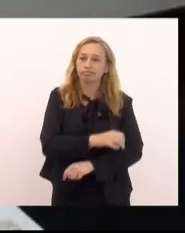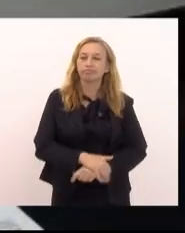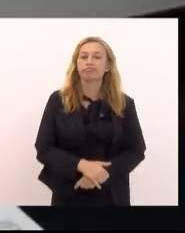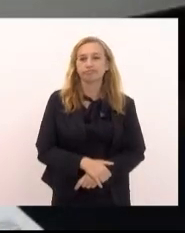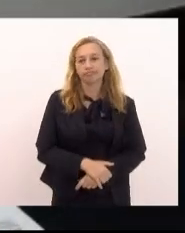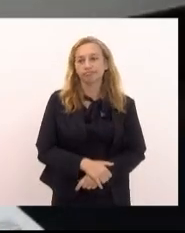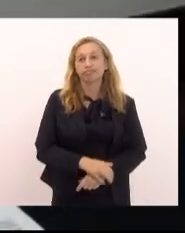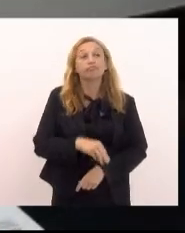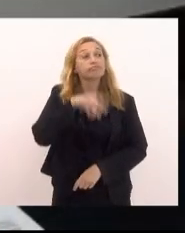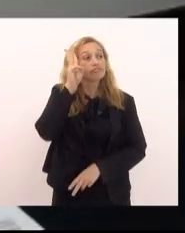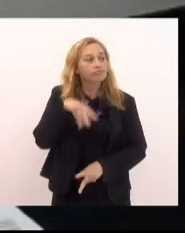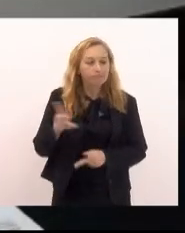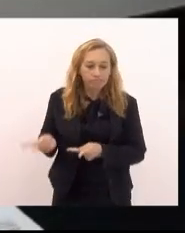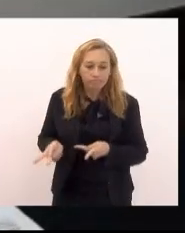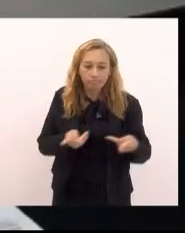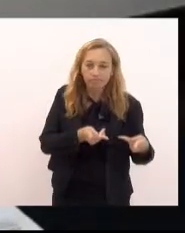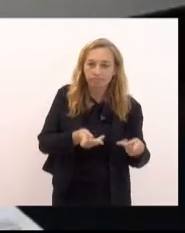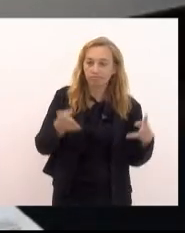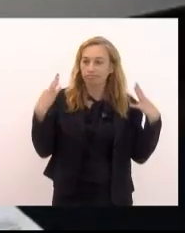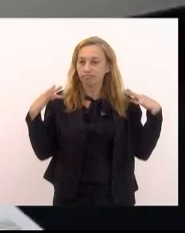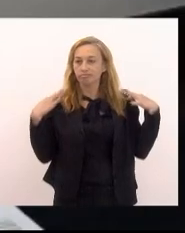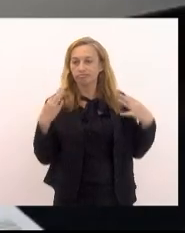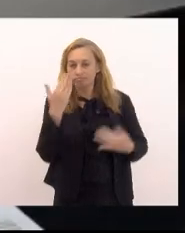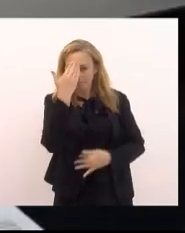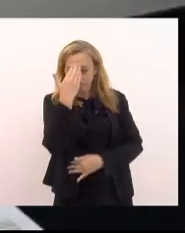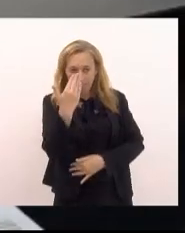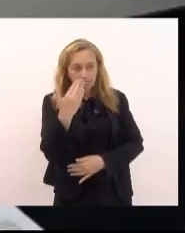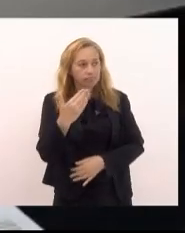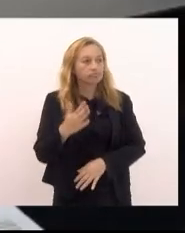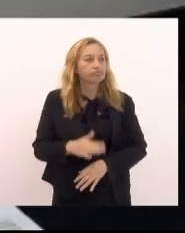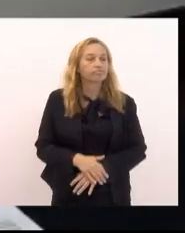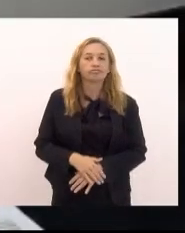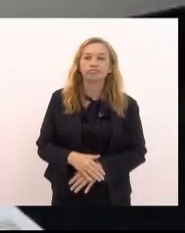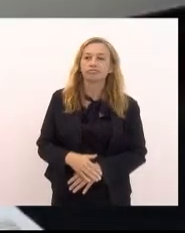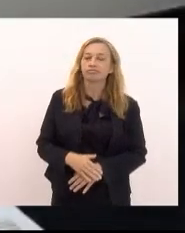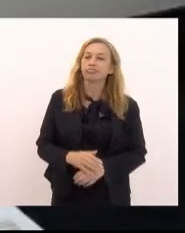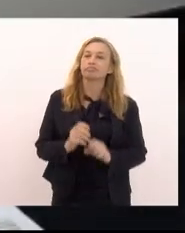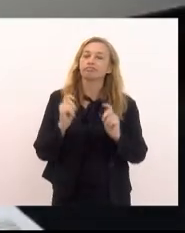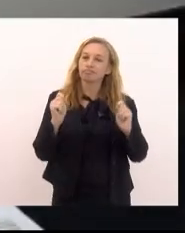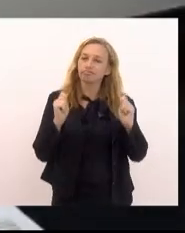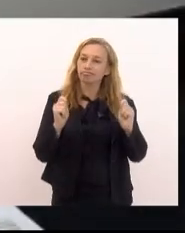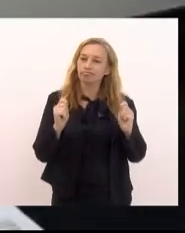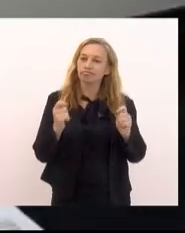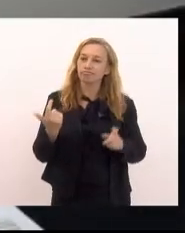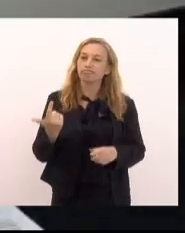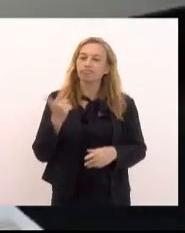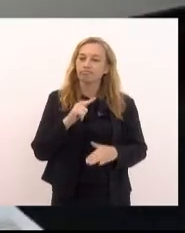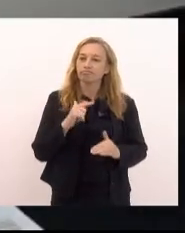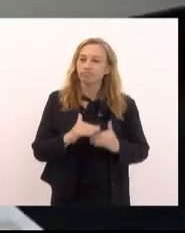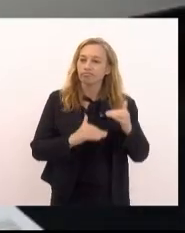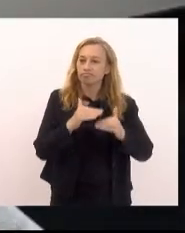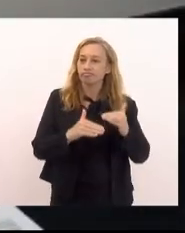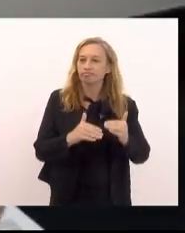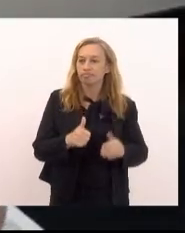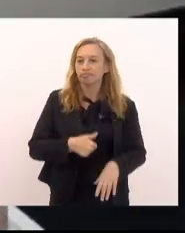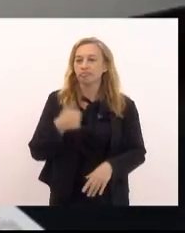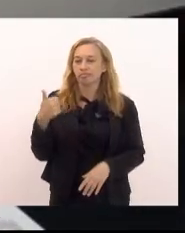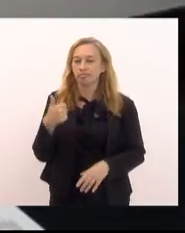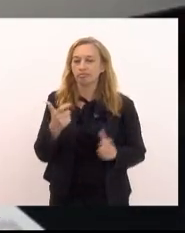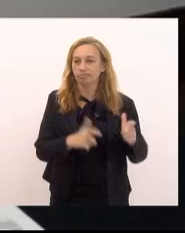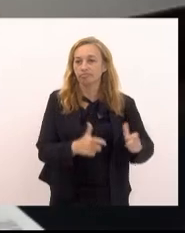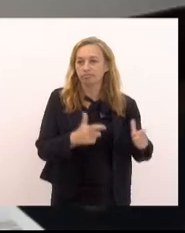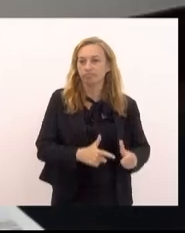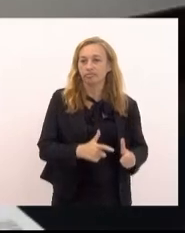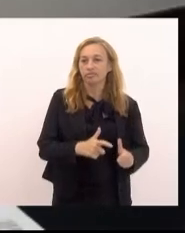por lá, por turistas, enfim. Agradeço demais, espero que vá adiante e, em breve tempo, o Mercadinho São José esteja pujante e